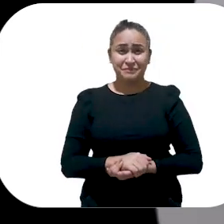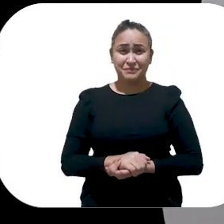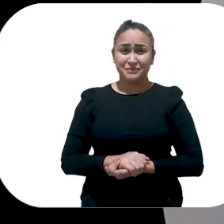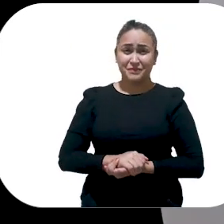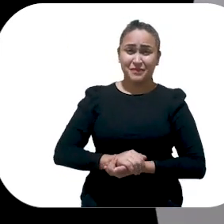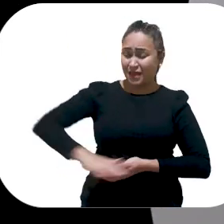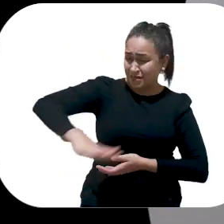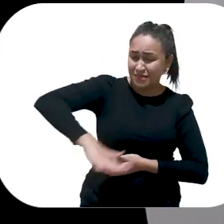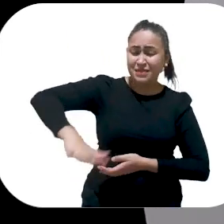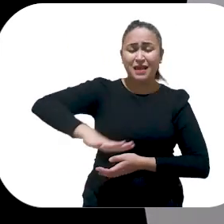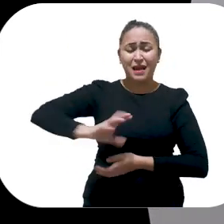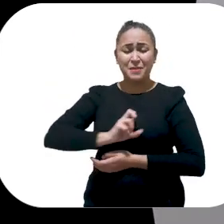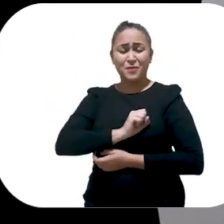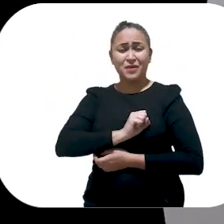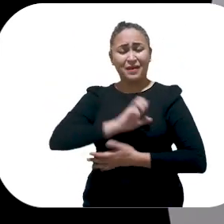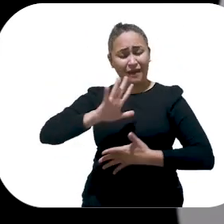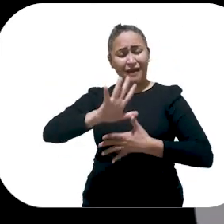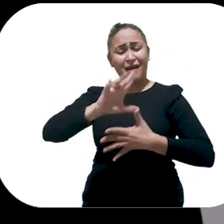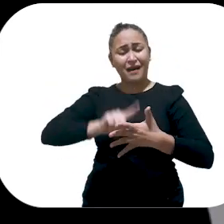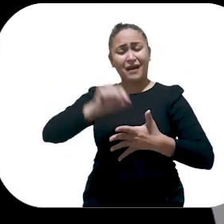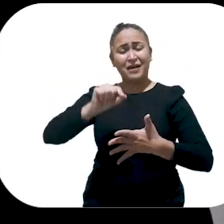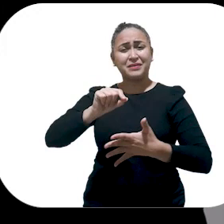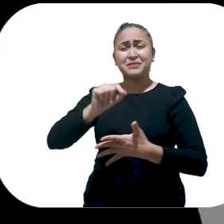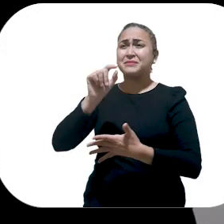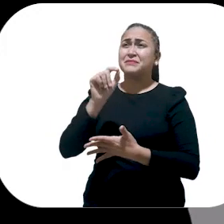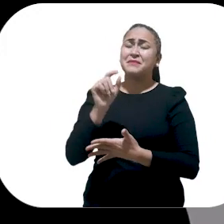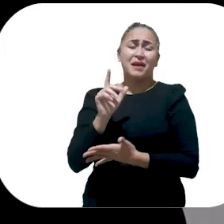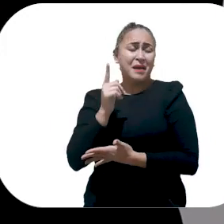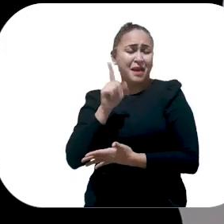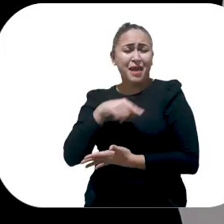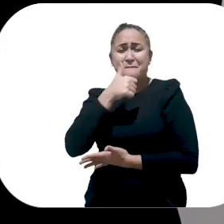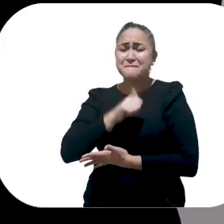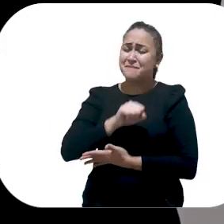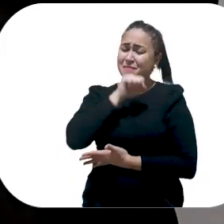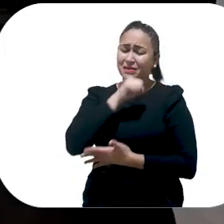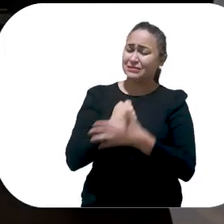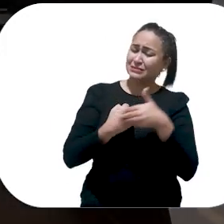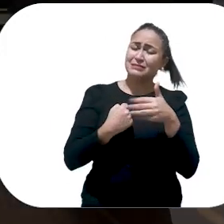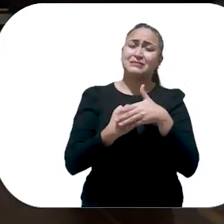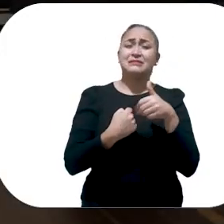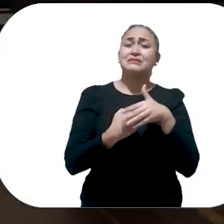adorada, dentre outras mil, pátria amada, és mãe gentil.